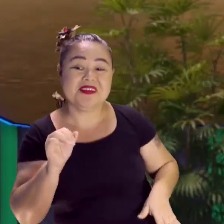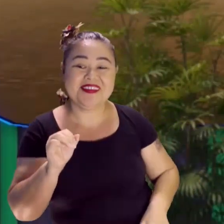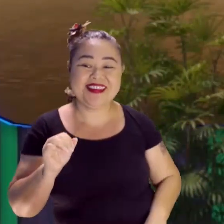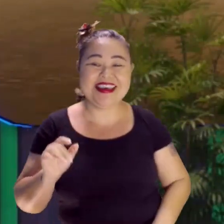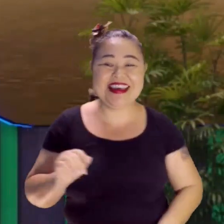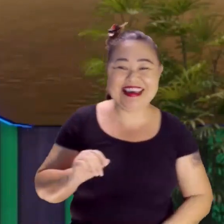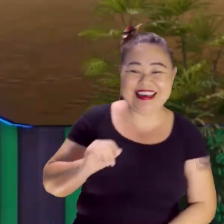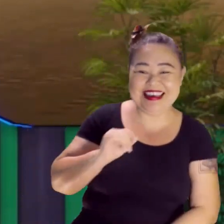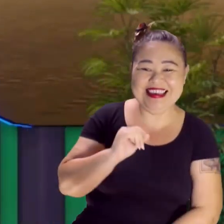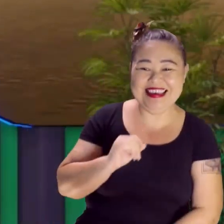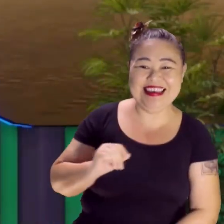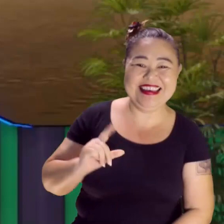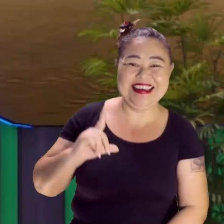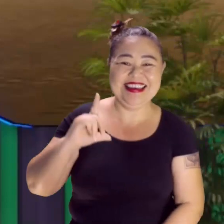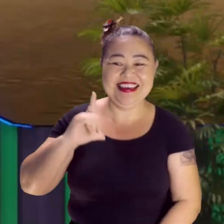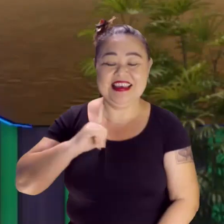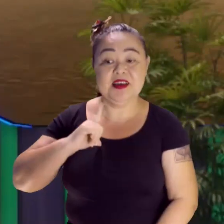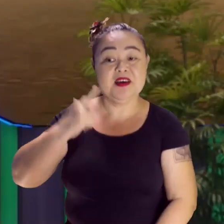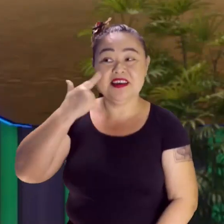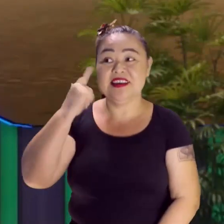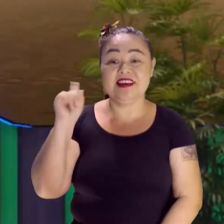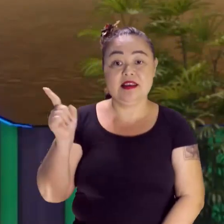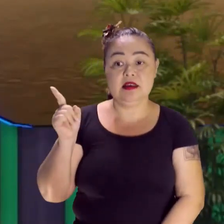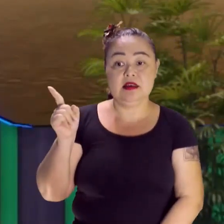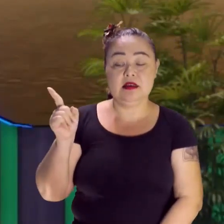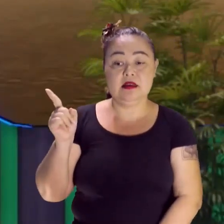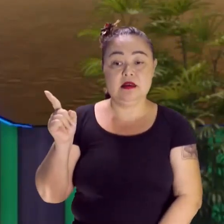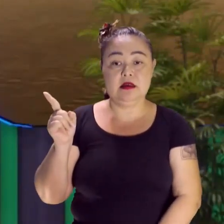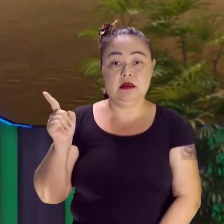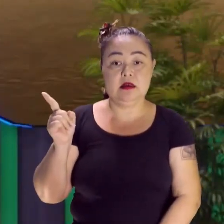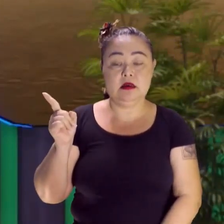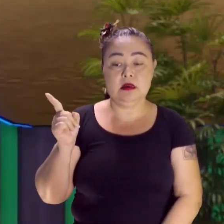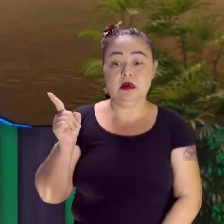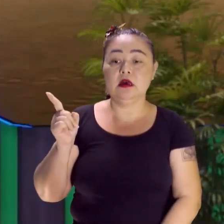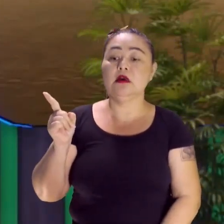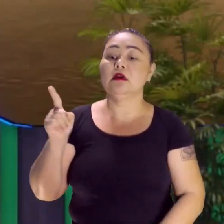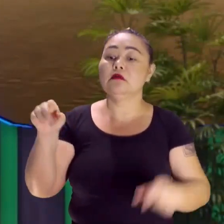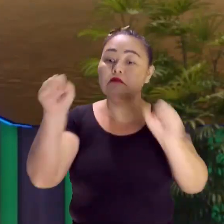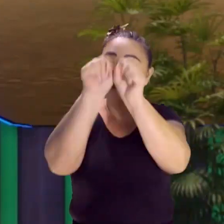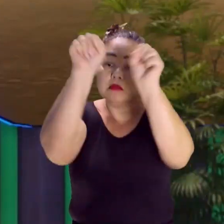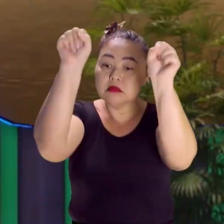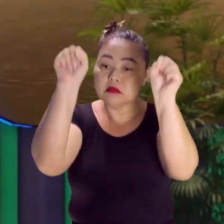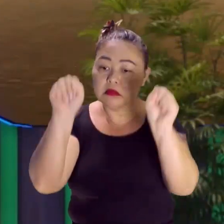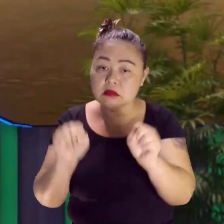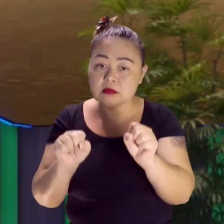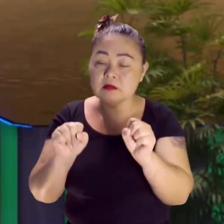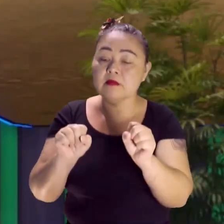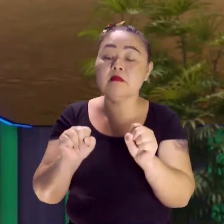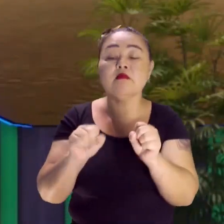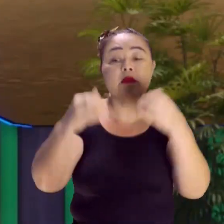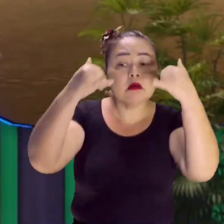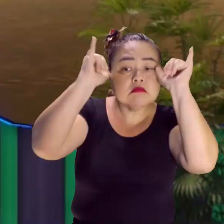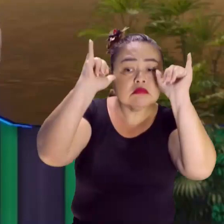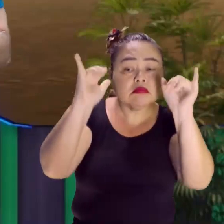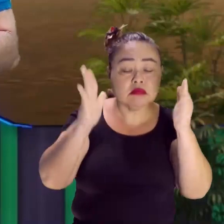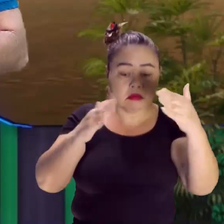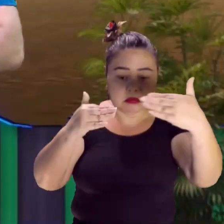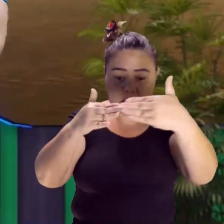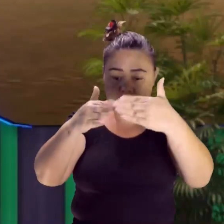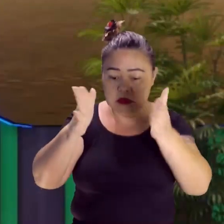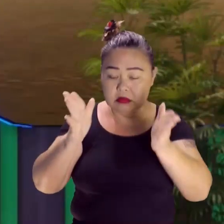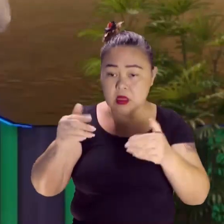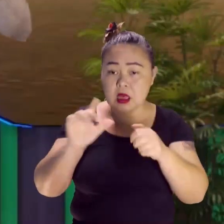aí sim agora ficou boa então a gente fica assim ó é no sistema intensivo cada gata do seu quadrado